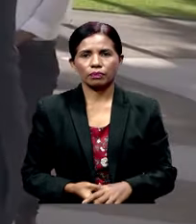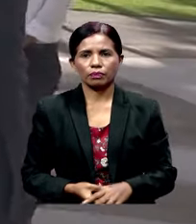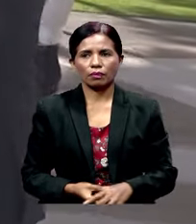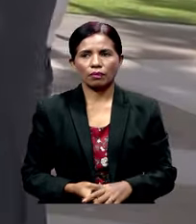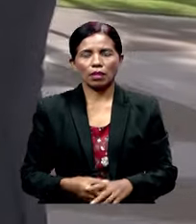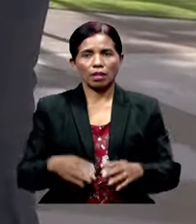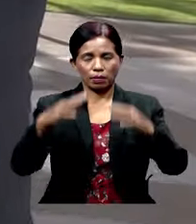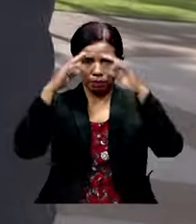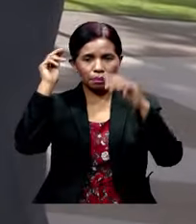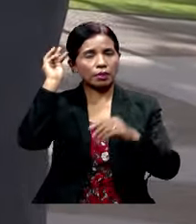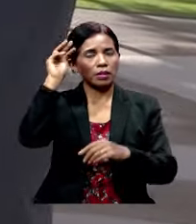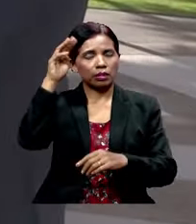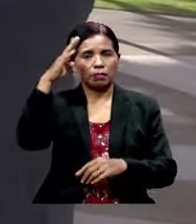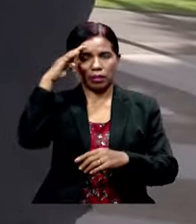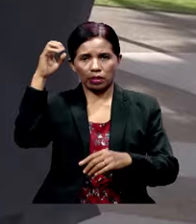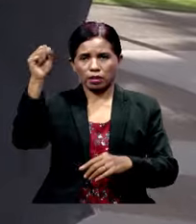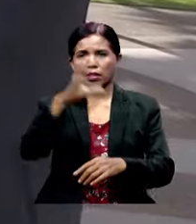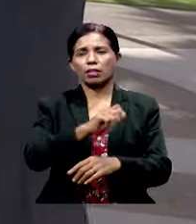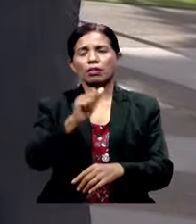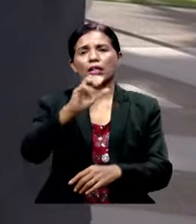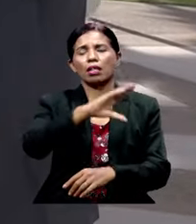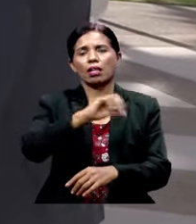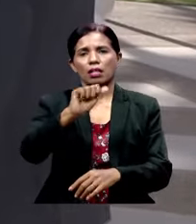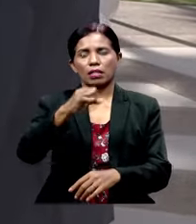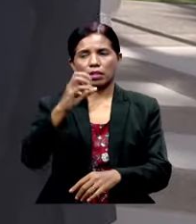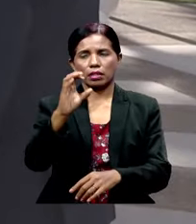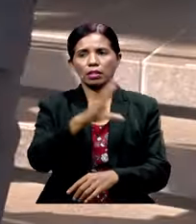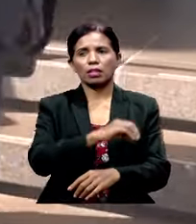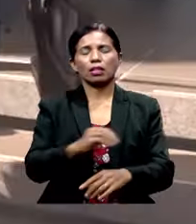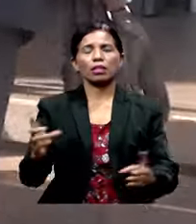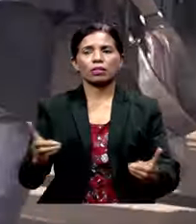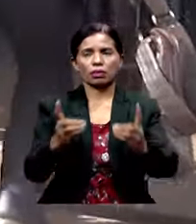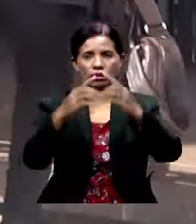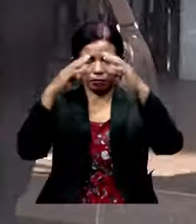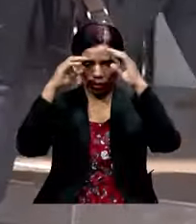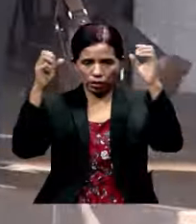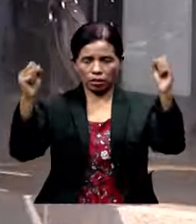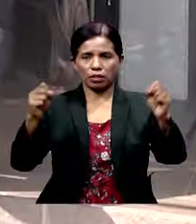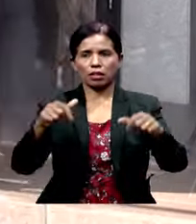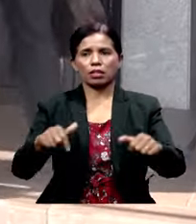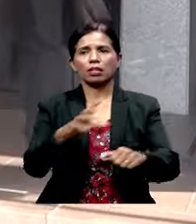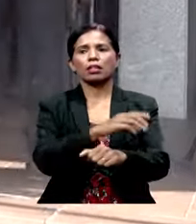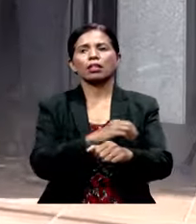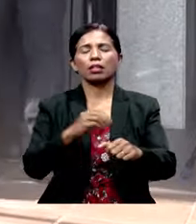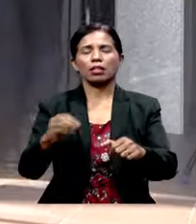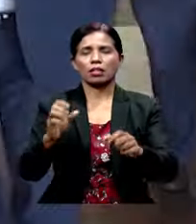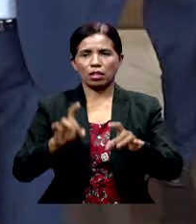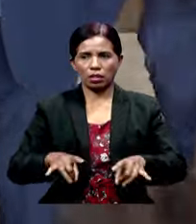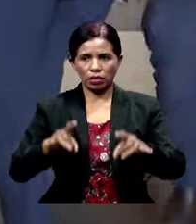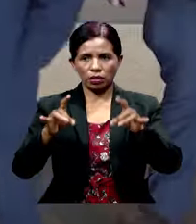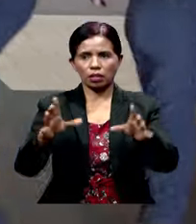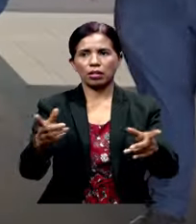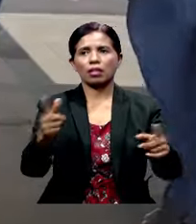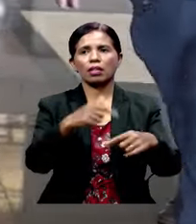Ministro Presidência, Conselho Ministro Agio Pereira, quinta semana, né? Hasoru, malu, o presidente, Assembleia Legislativa, Território do Norte Austrália.